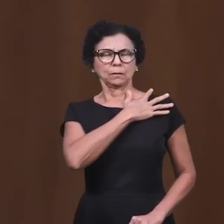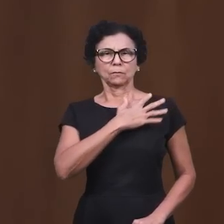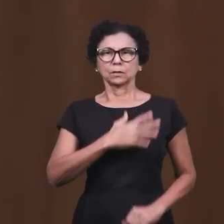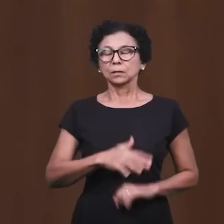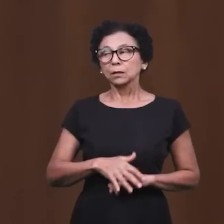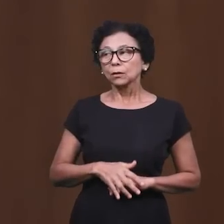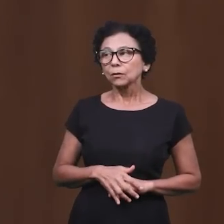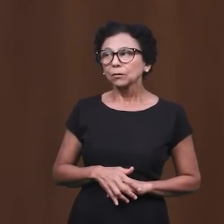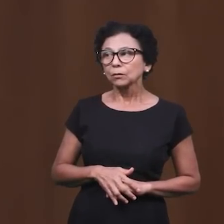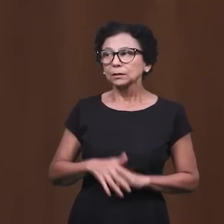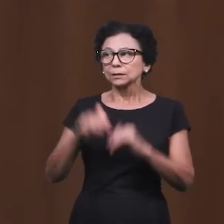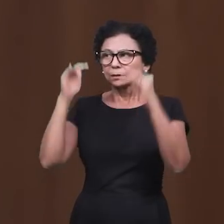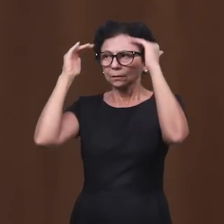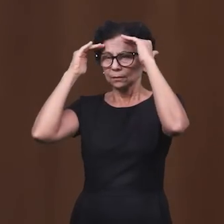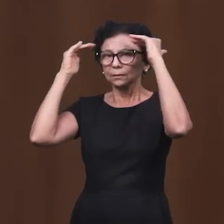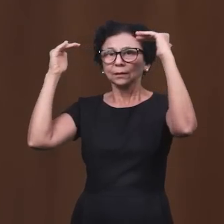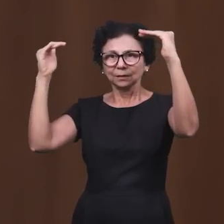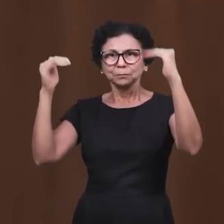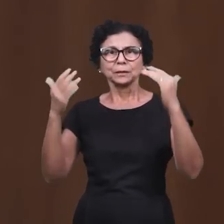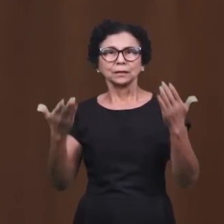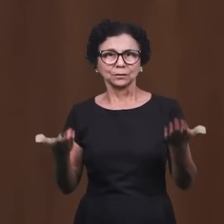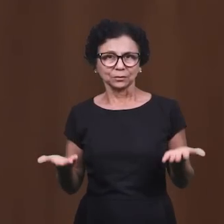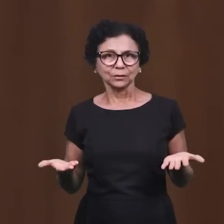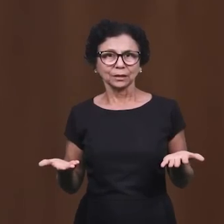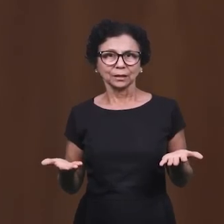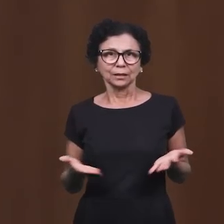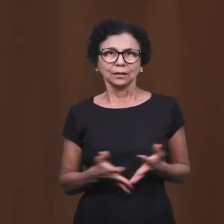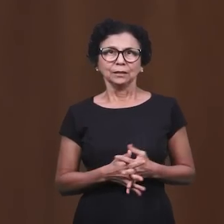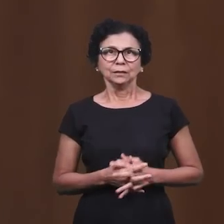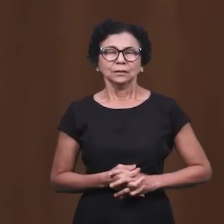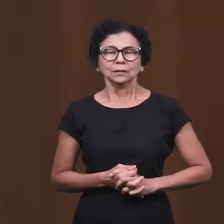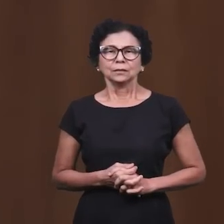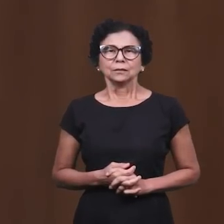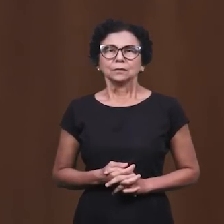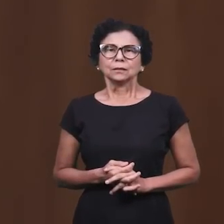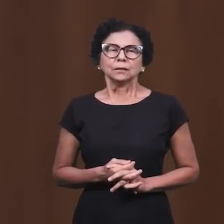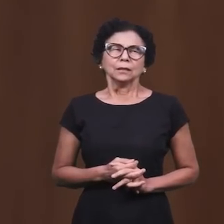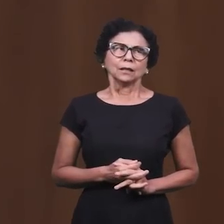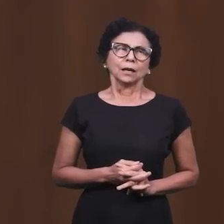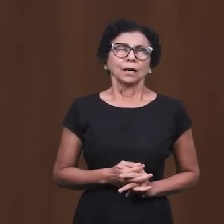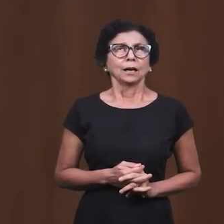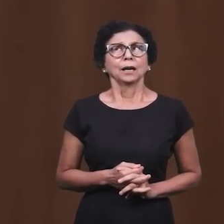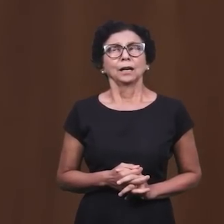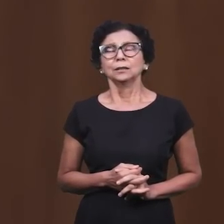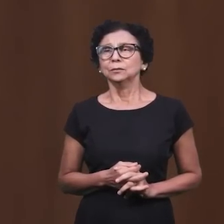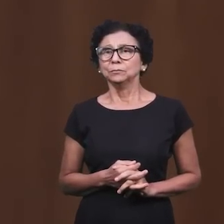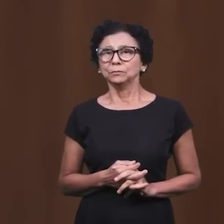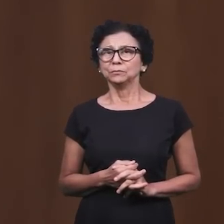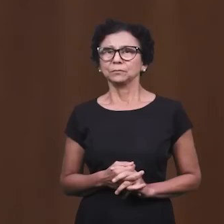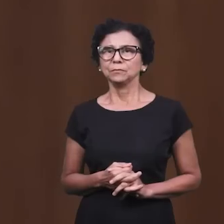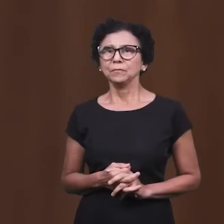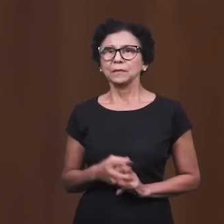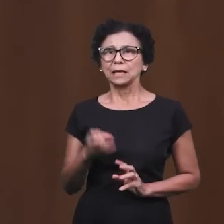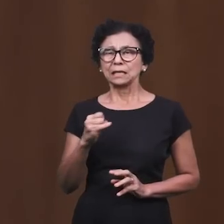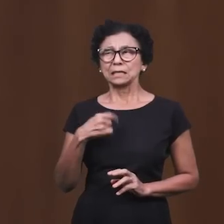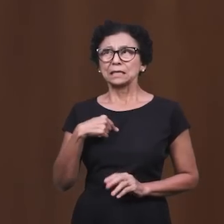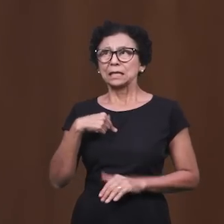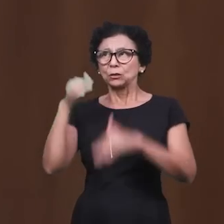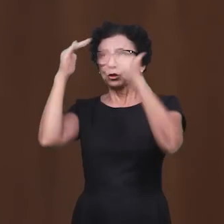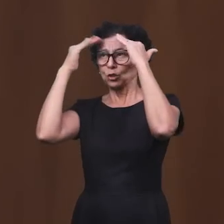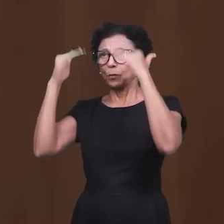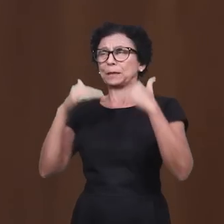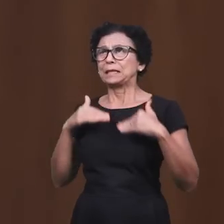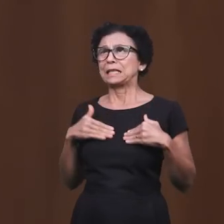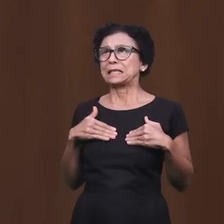mas bom. por amor, é o respeito, nós não queremos desagradá-lo. Não é porque, se eu desagradar ao Senhor, ele vai pesar a mão sobre mim. Não, eu não